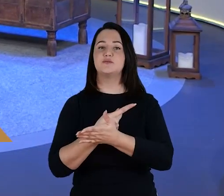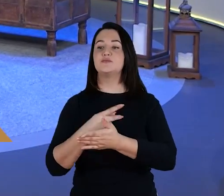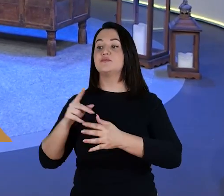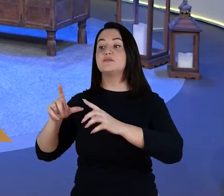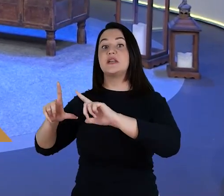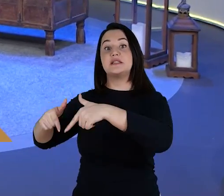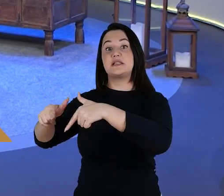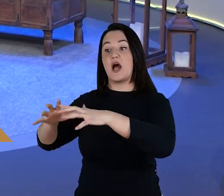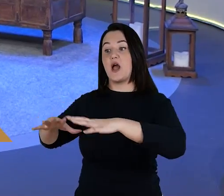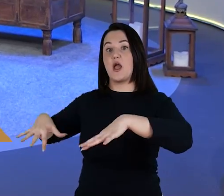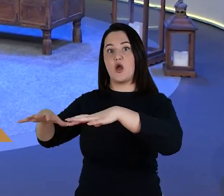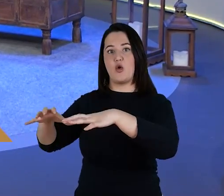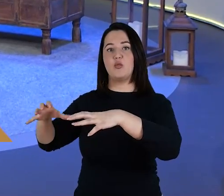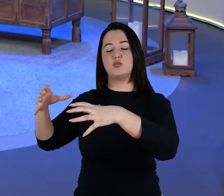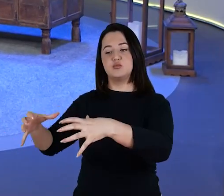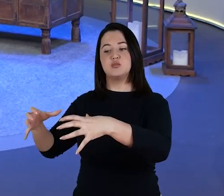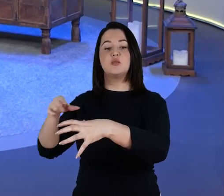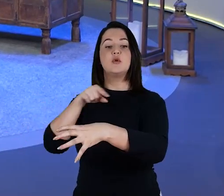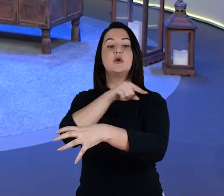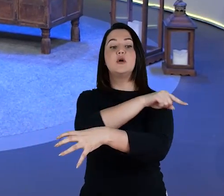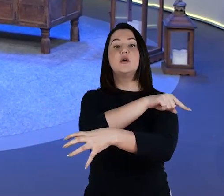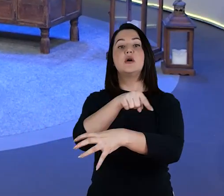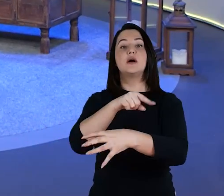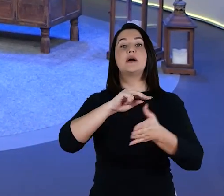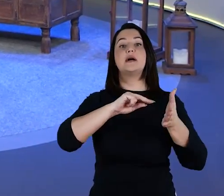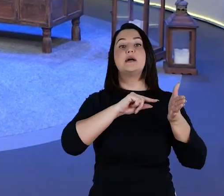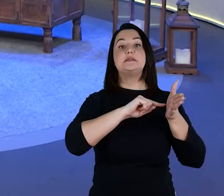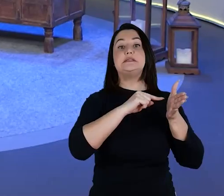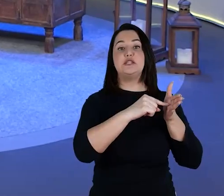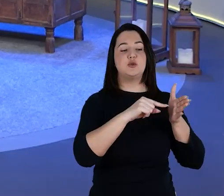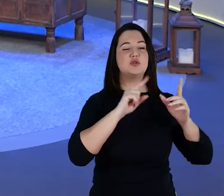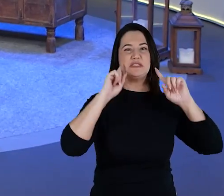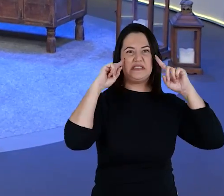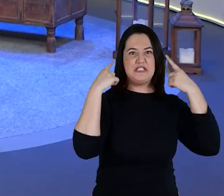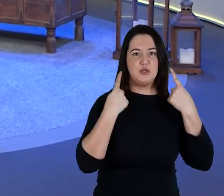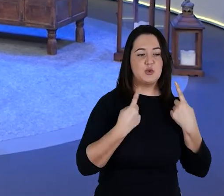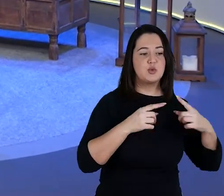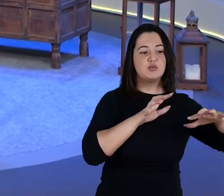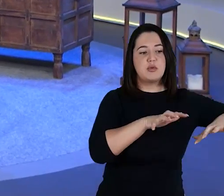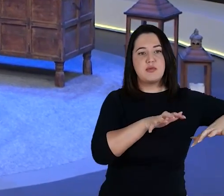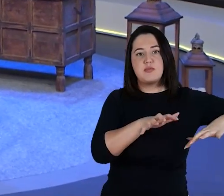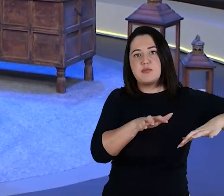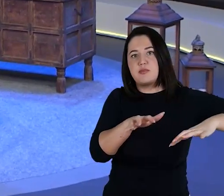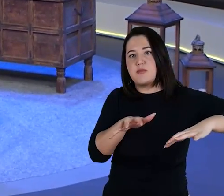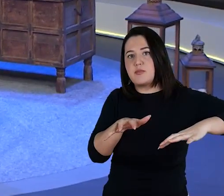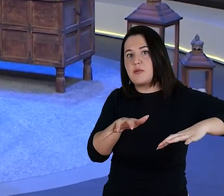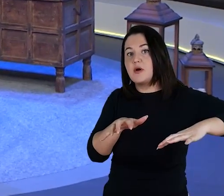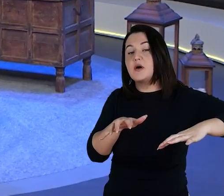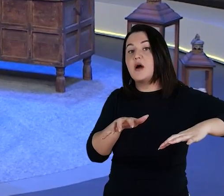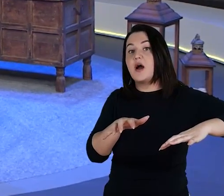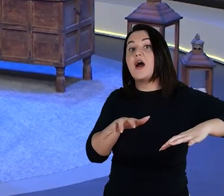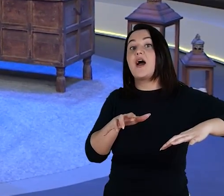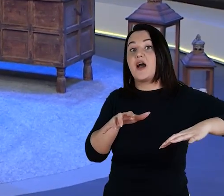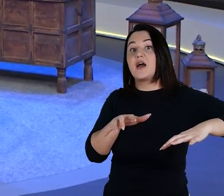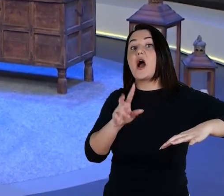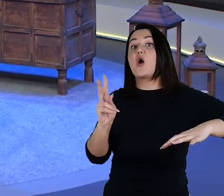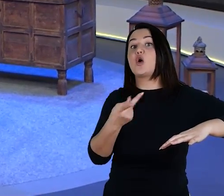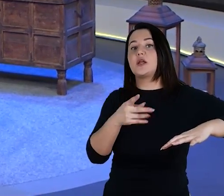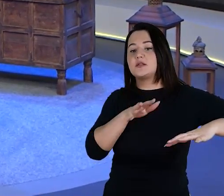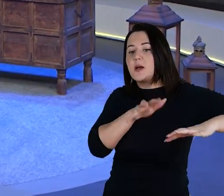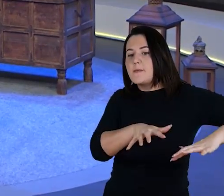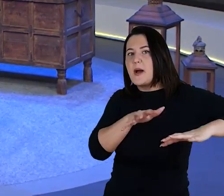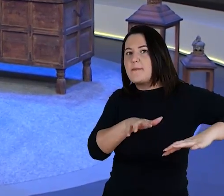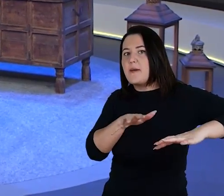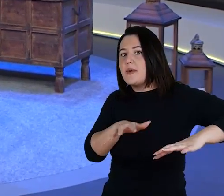os sírios se retiraram e recuaram. Aí veja o que a Bíblia apresenta. Eu vou ler aqui para você e você vai